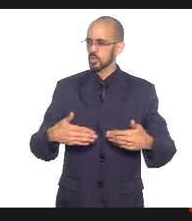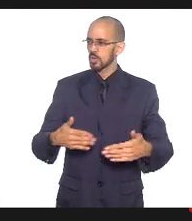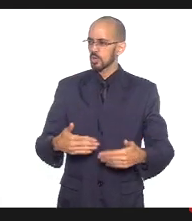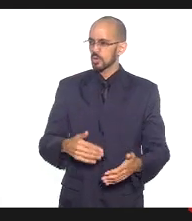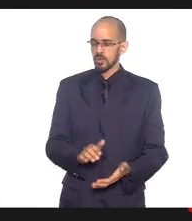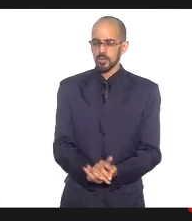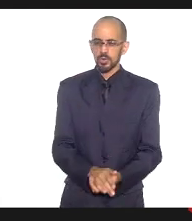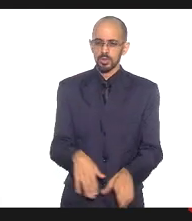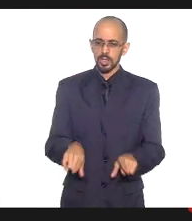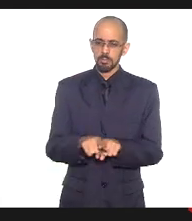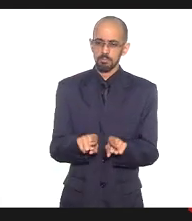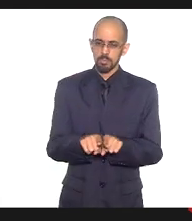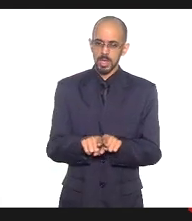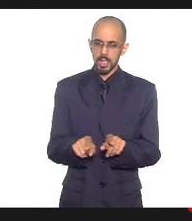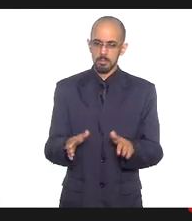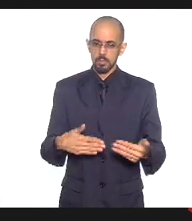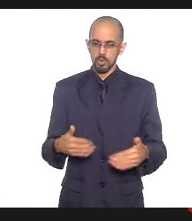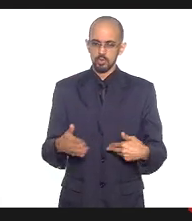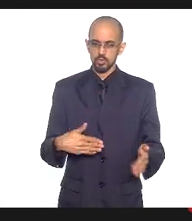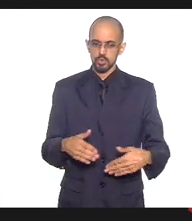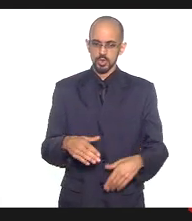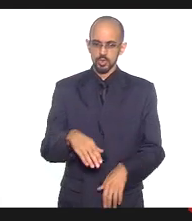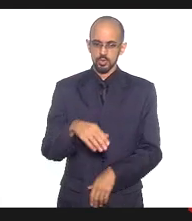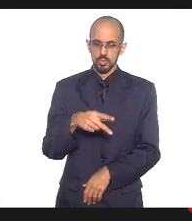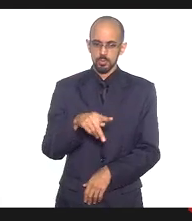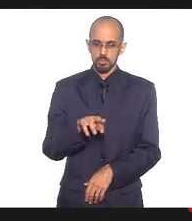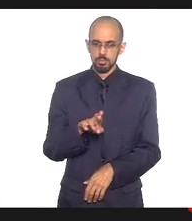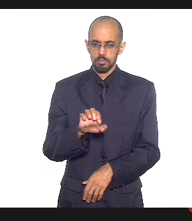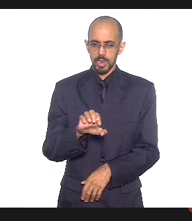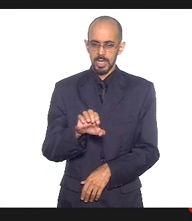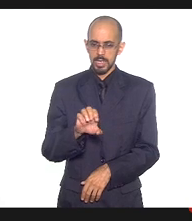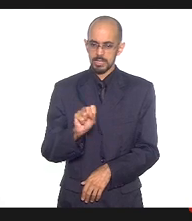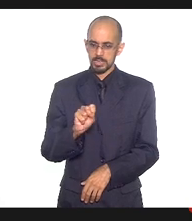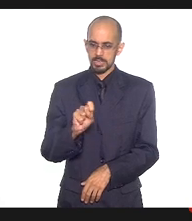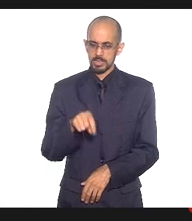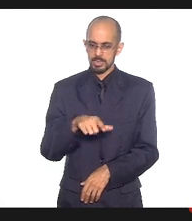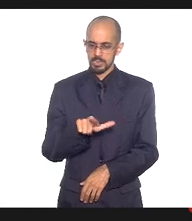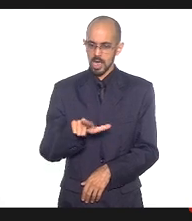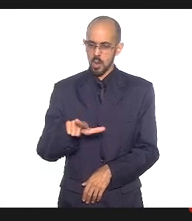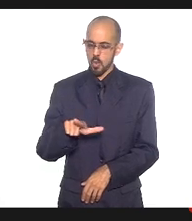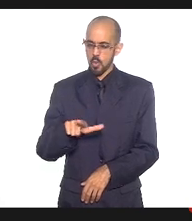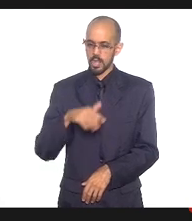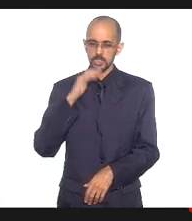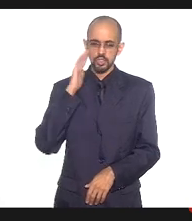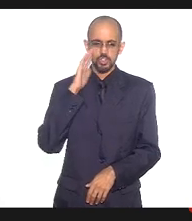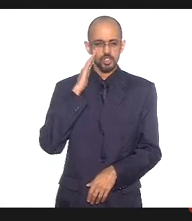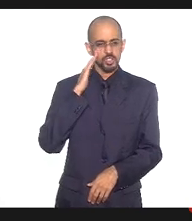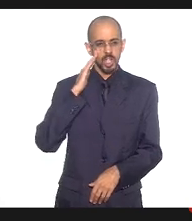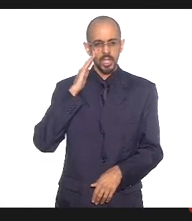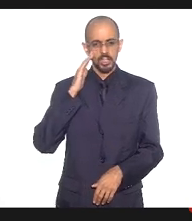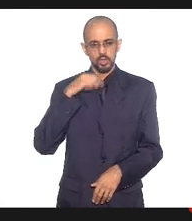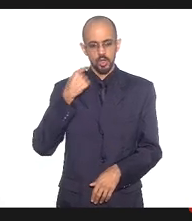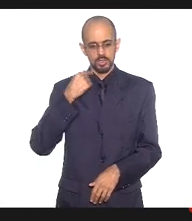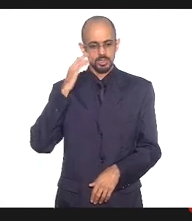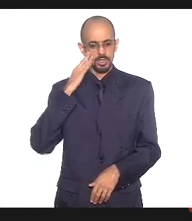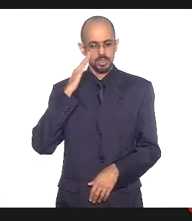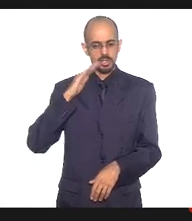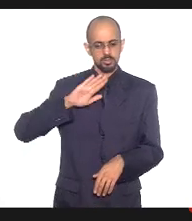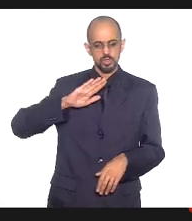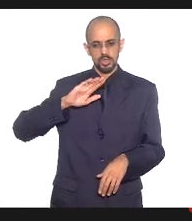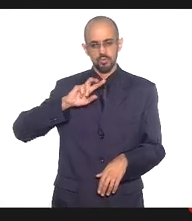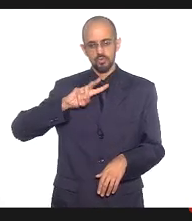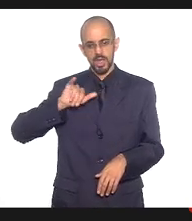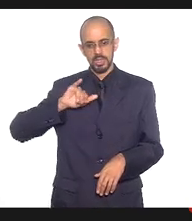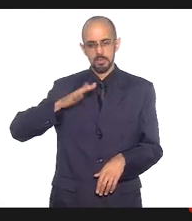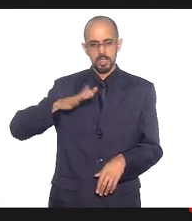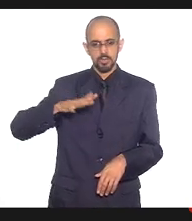pré-sal, onde a Petrogal Brasil está, que nós entendemos que terão certamente algumas décadas, algo em torno